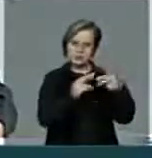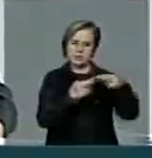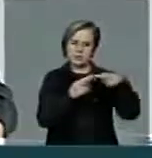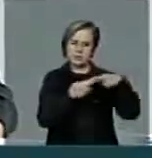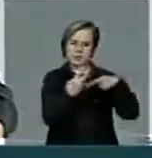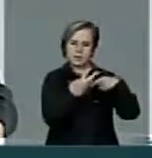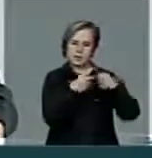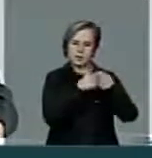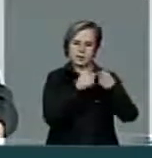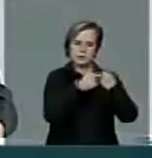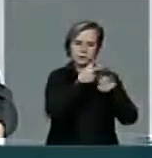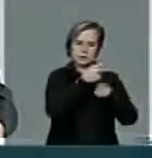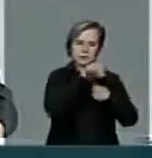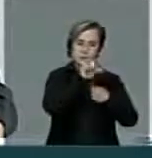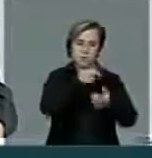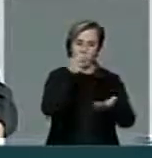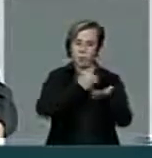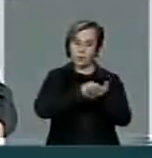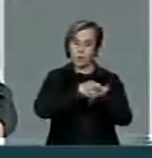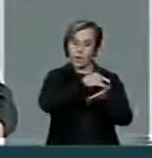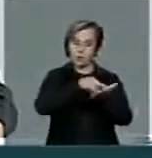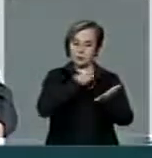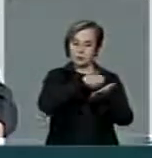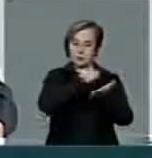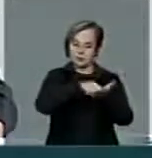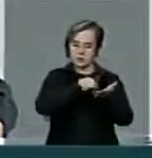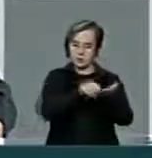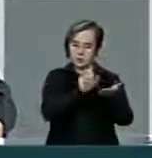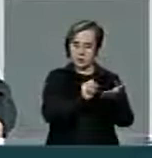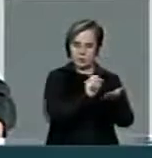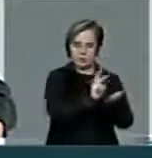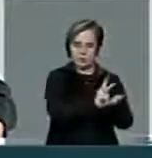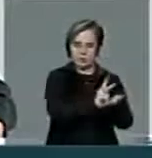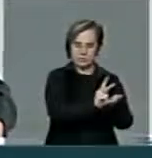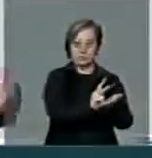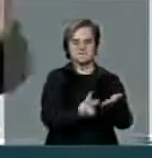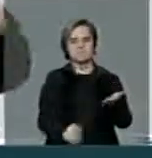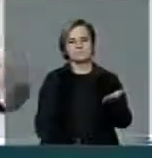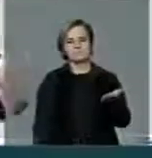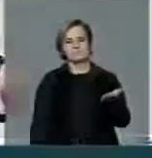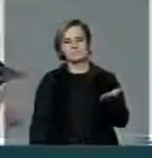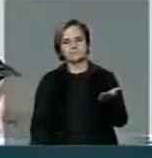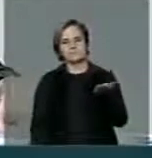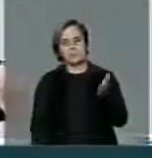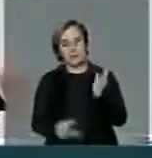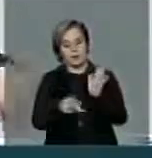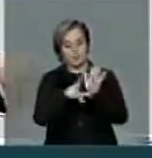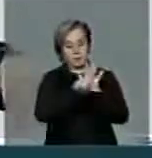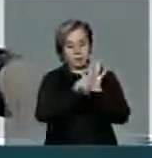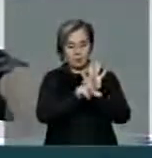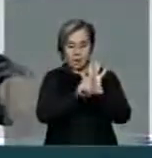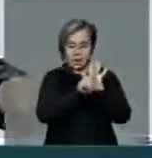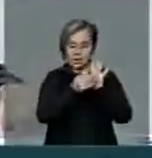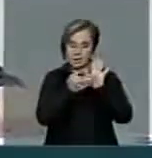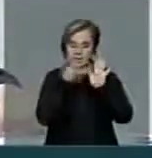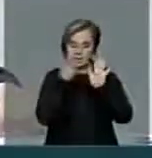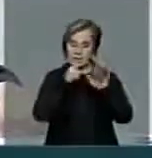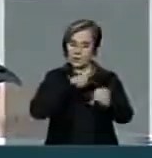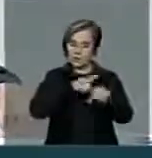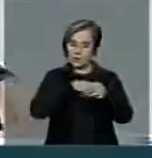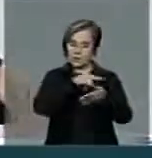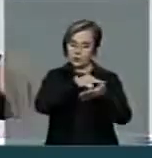que é a obrigatoriedade da inscrição. Tá? E com isso, a própria lei diz que, ao fazer o